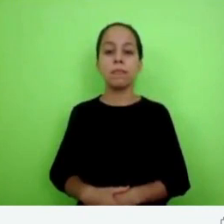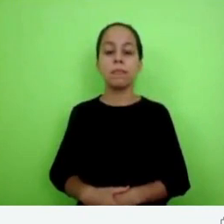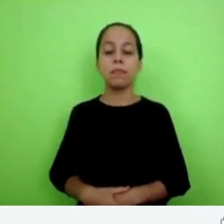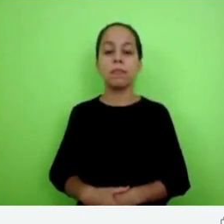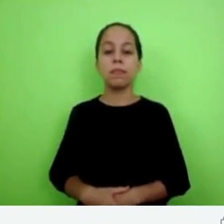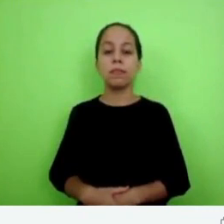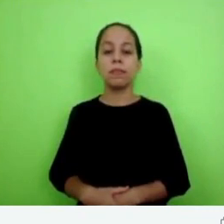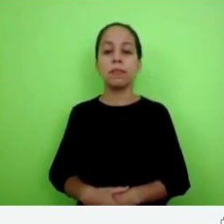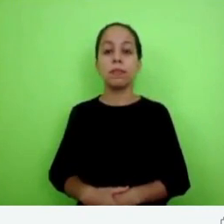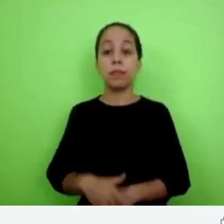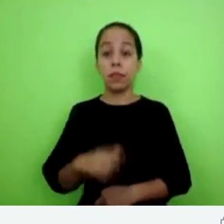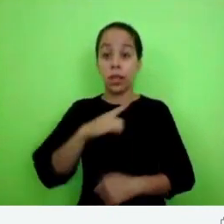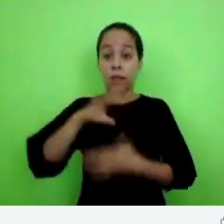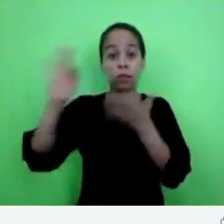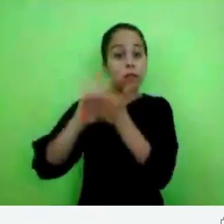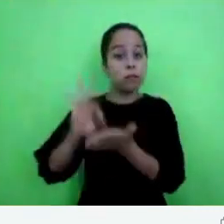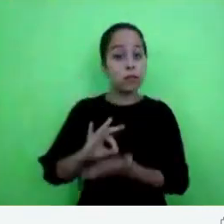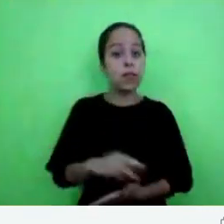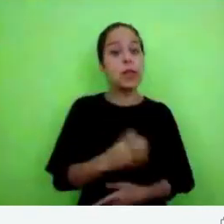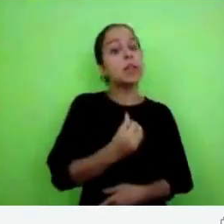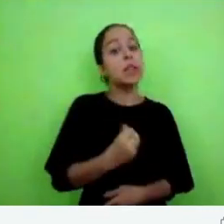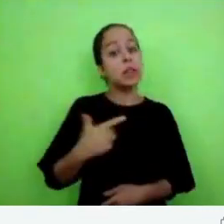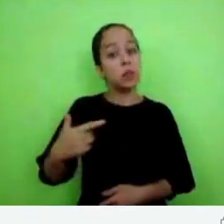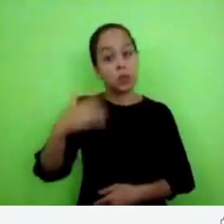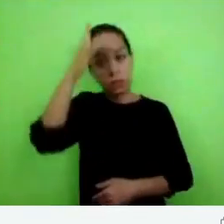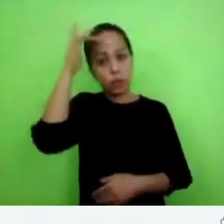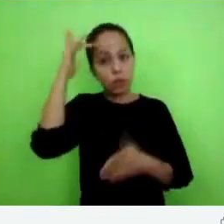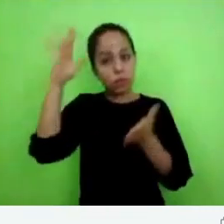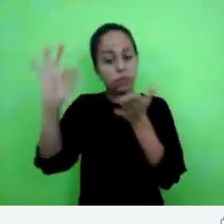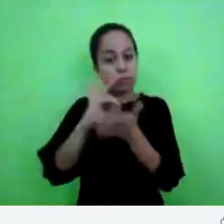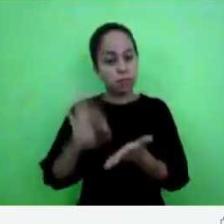Nós tivemos 62 inscritos